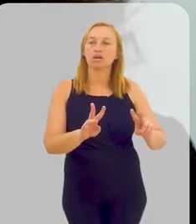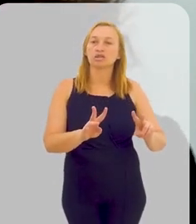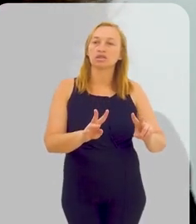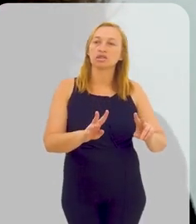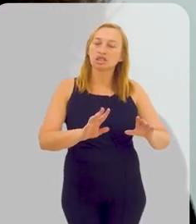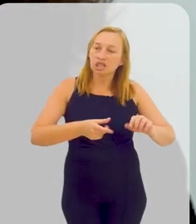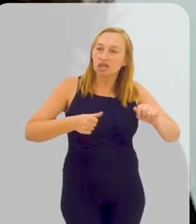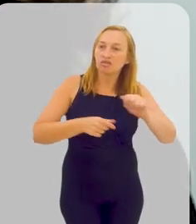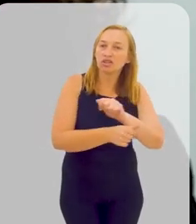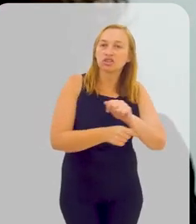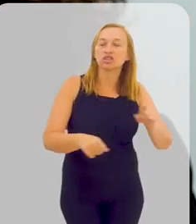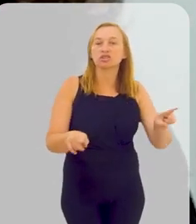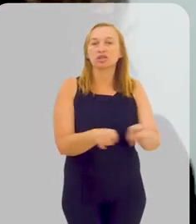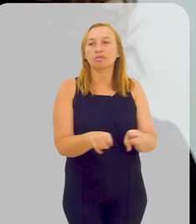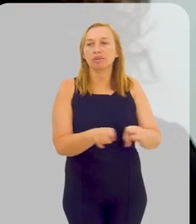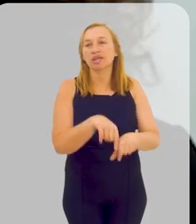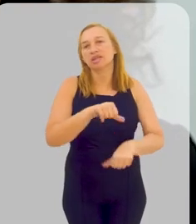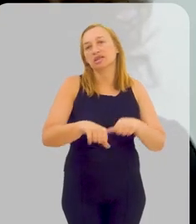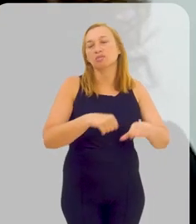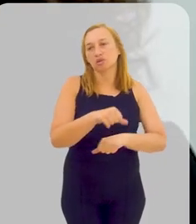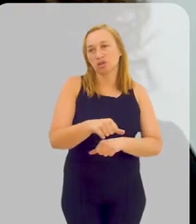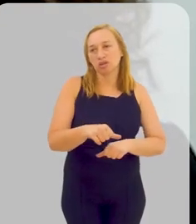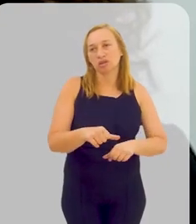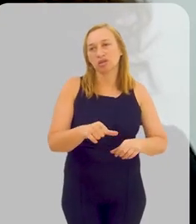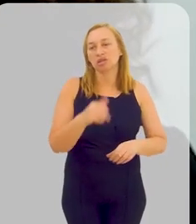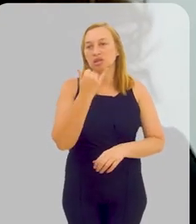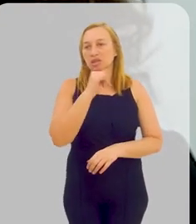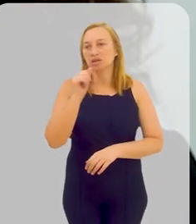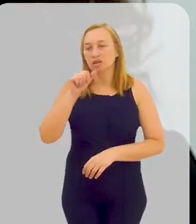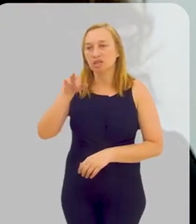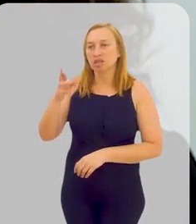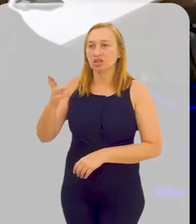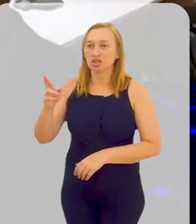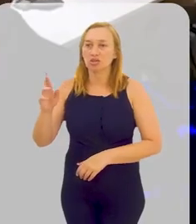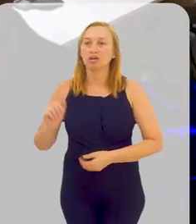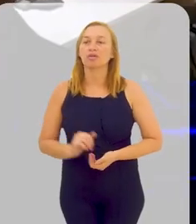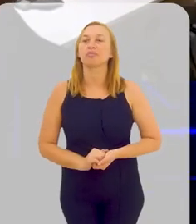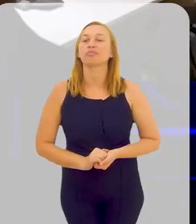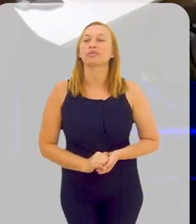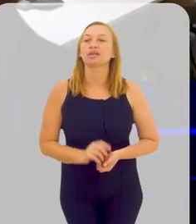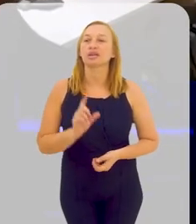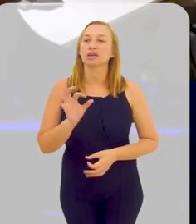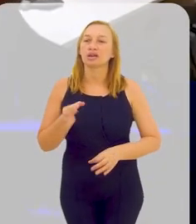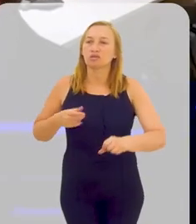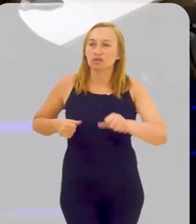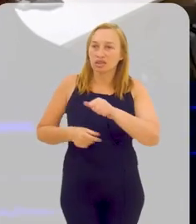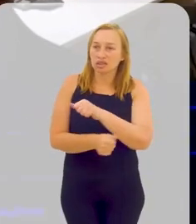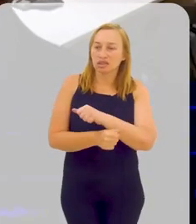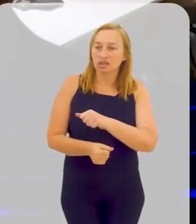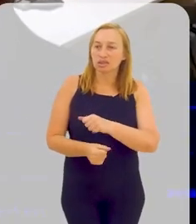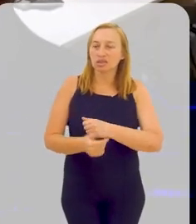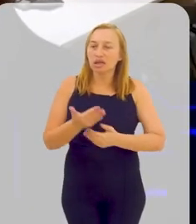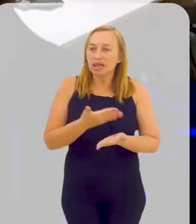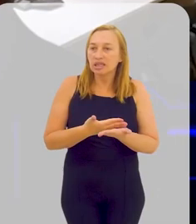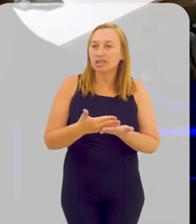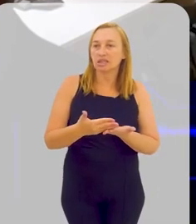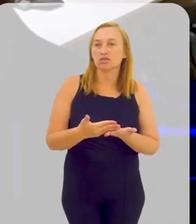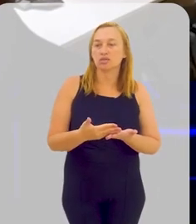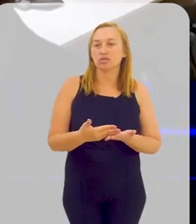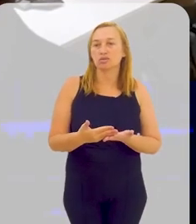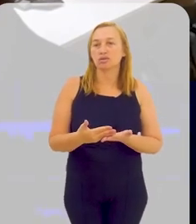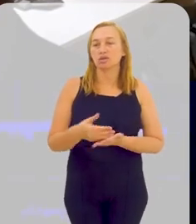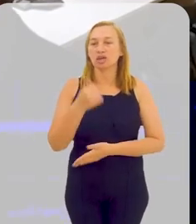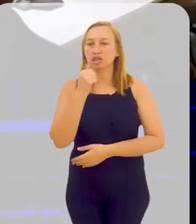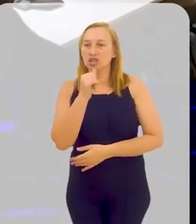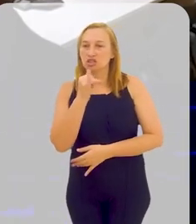e poder também investir nessa mudança nessa transição energética Com certeza o financiamento ele é chave para energia solar